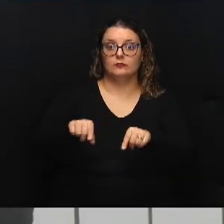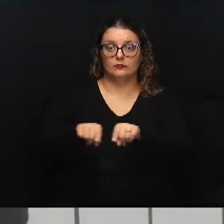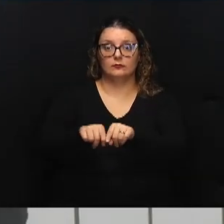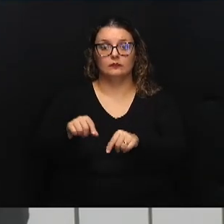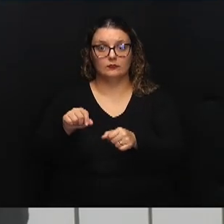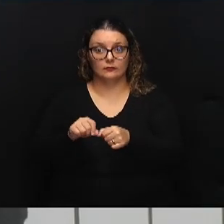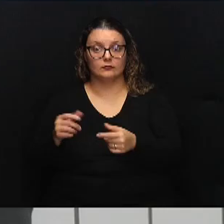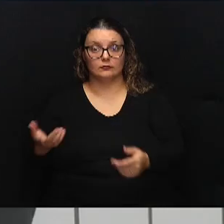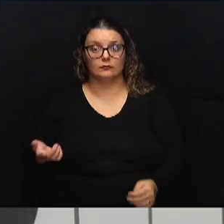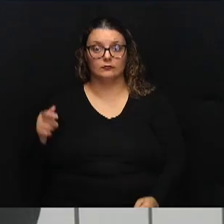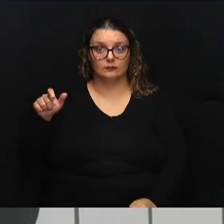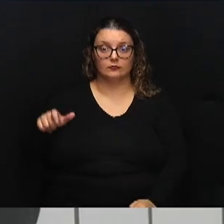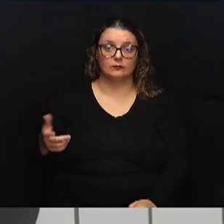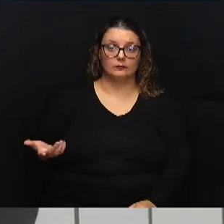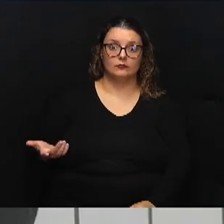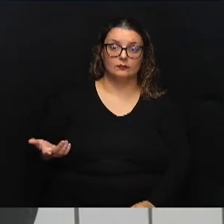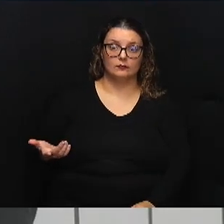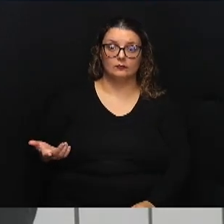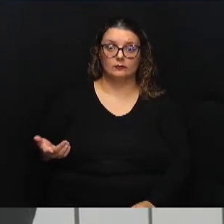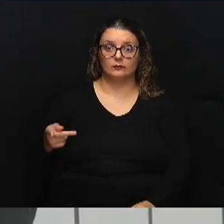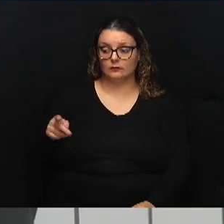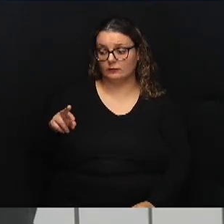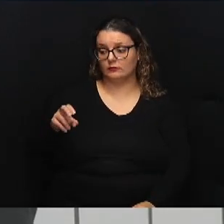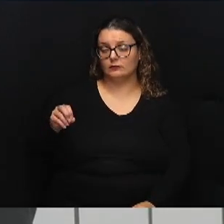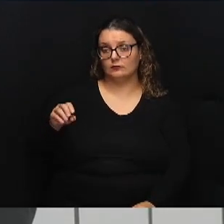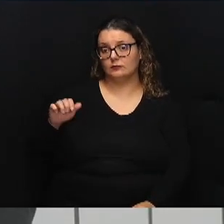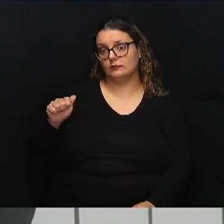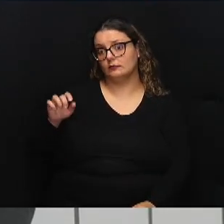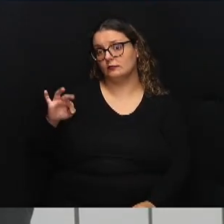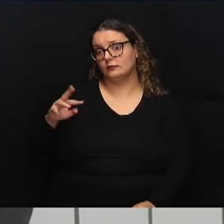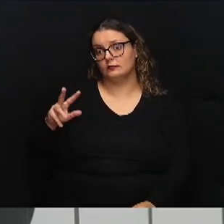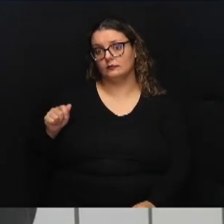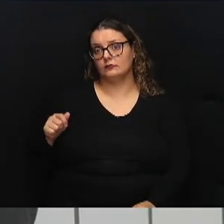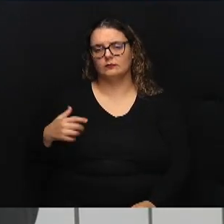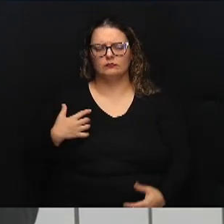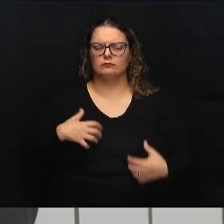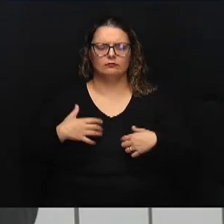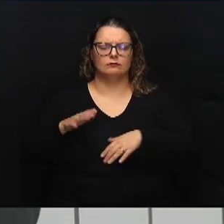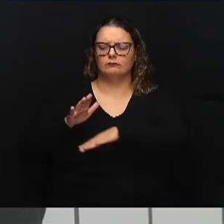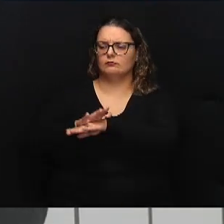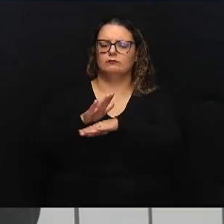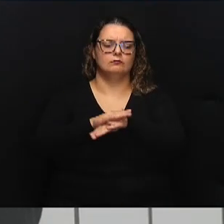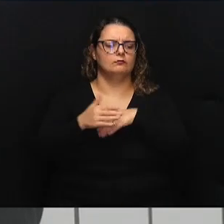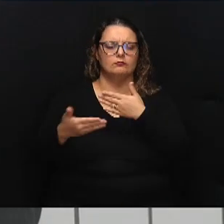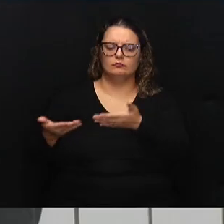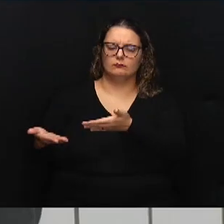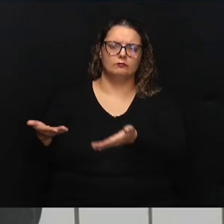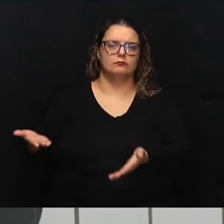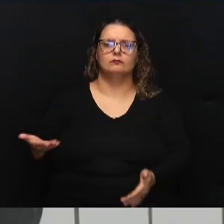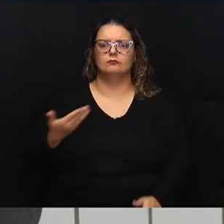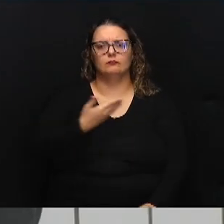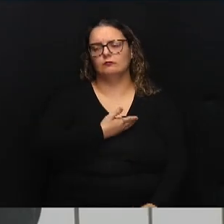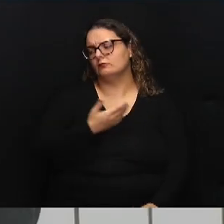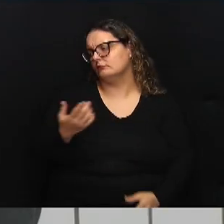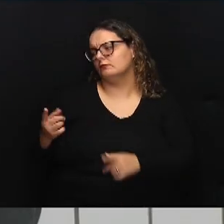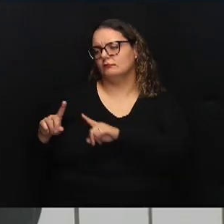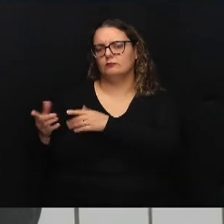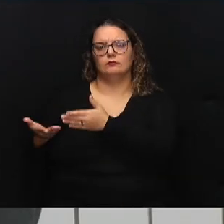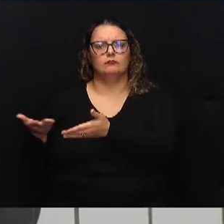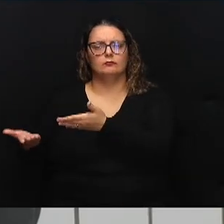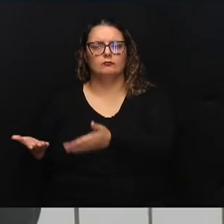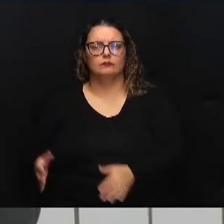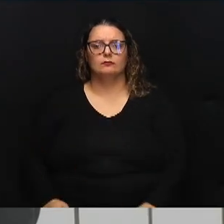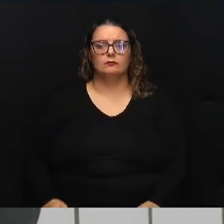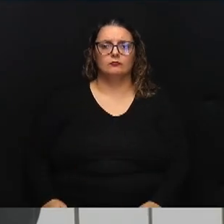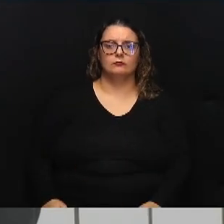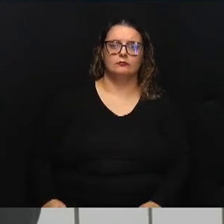a pessoa é proativa, né? Ela não se incomoda de ajudar o amigo ao lado se está